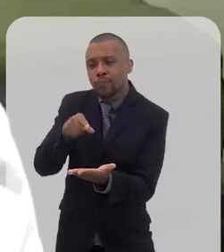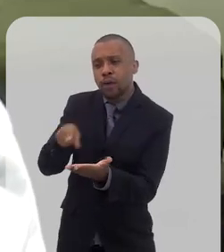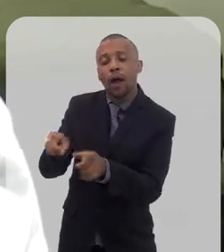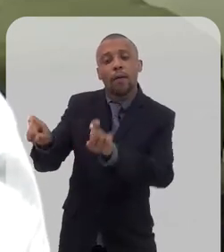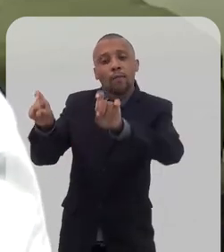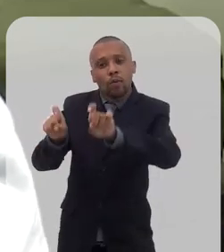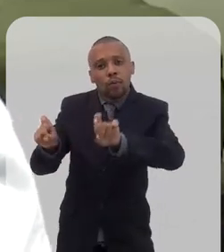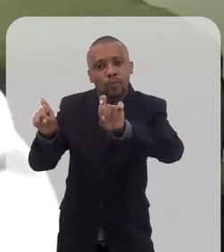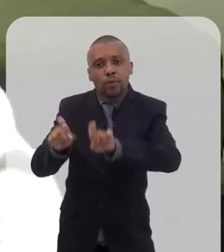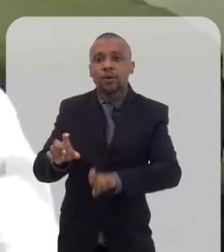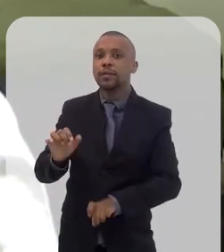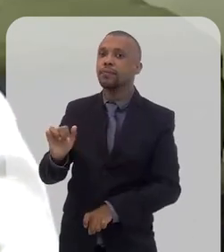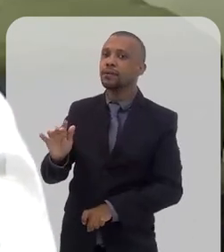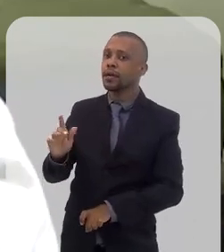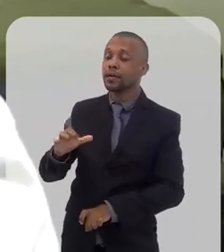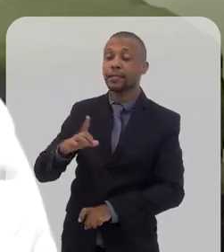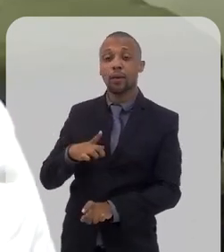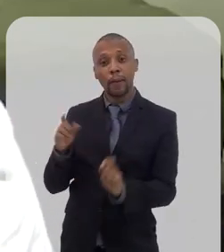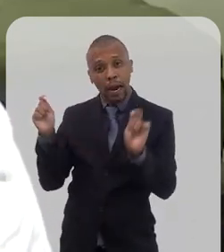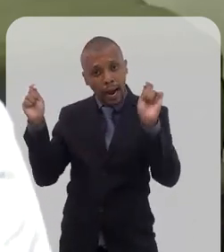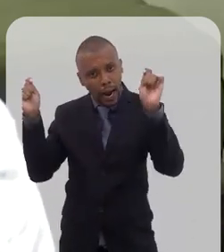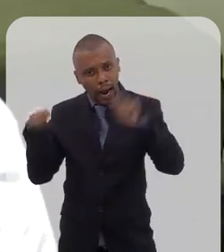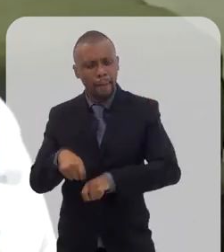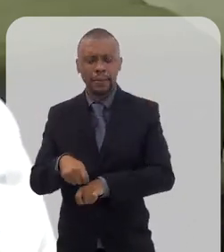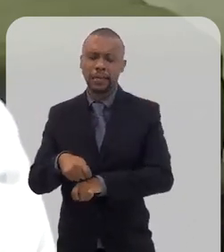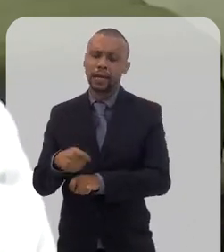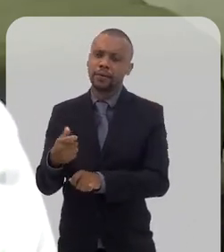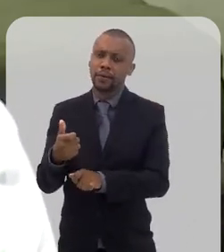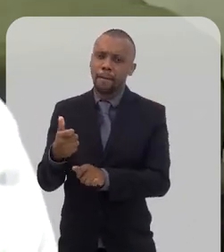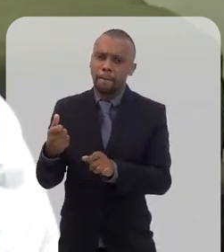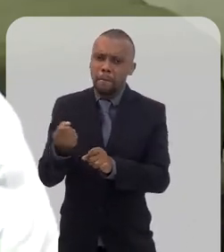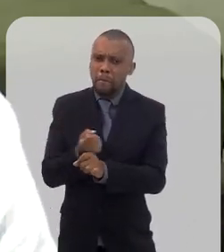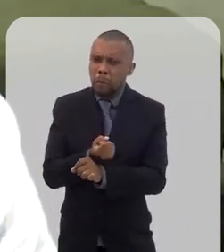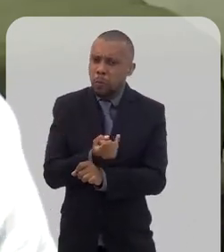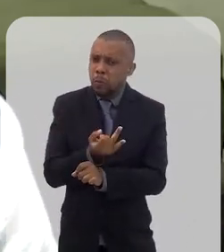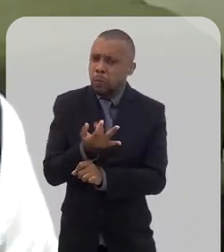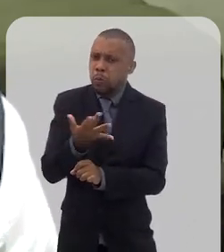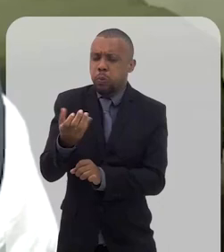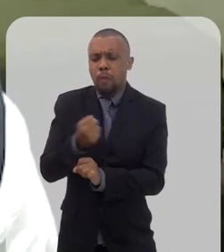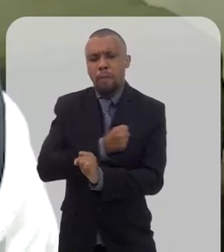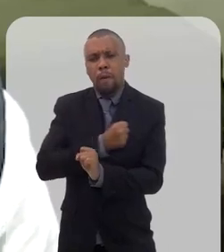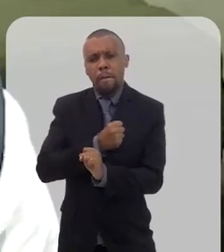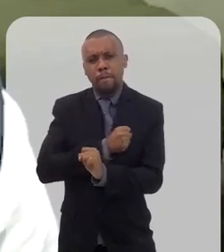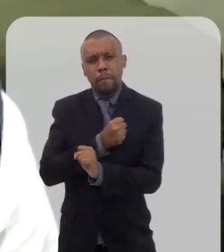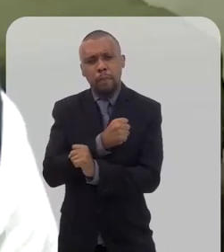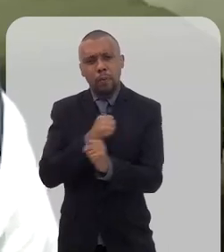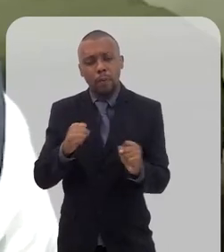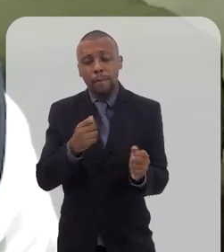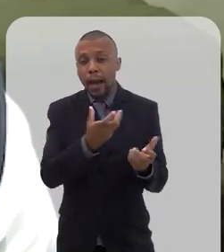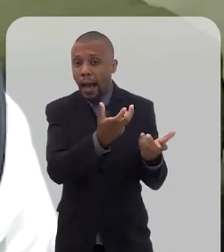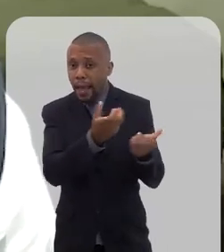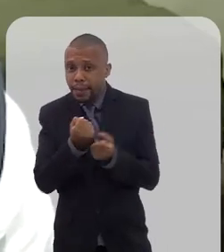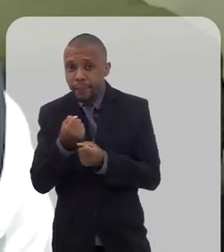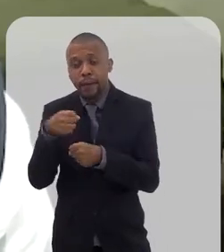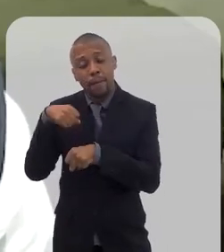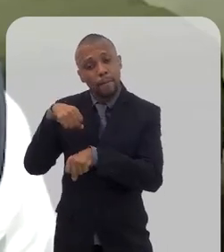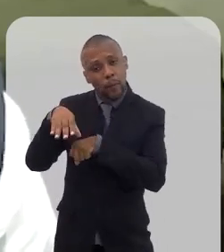que você imagina tem que ter uma capacidade muito grande para receber e processar todos esses dados. Isso dá